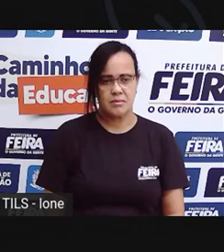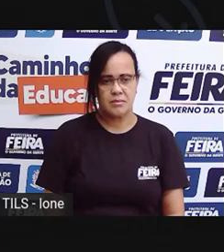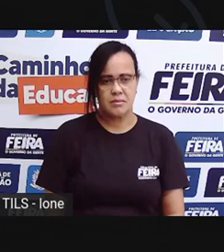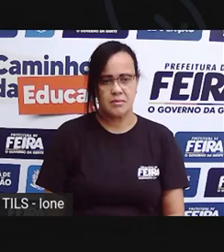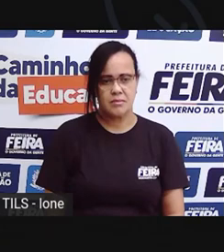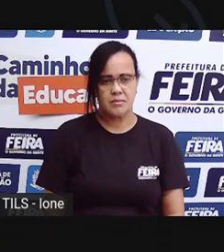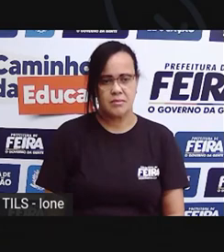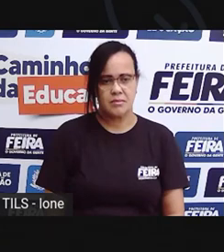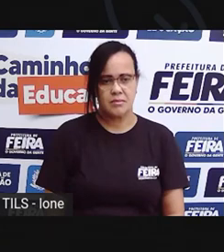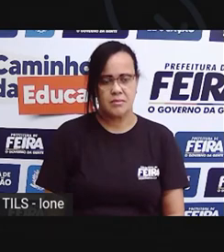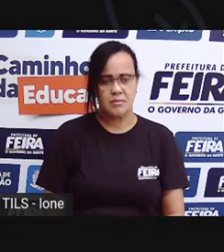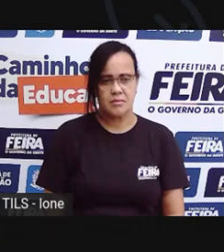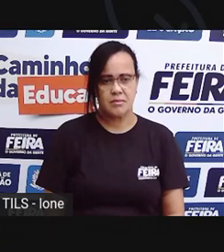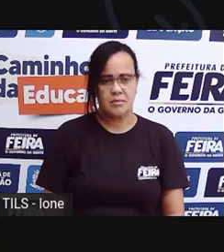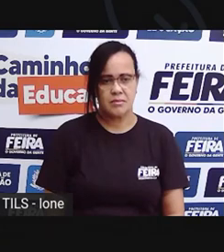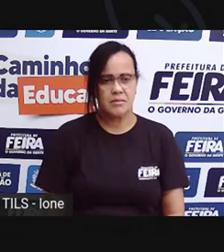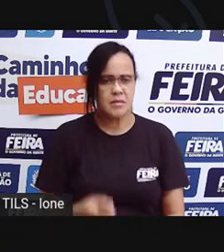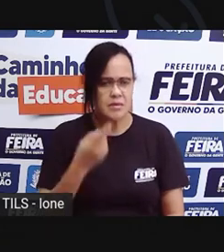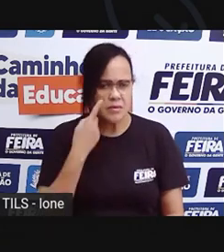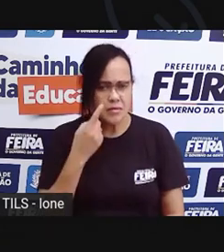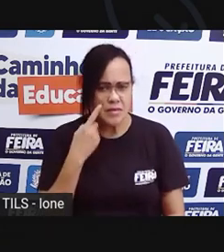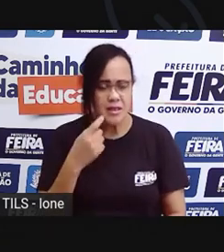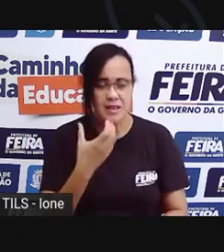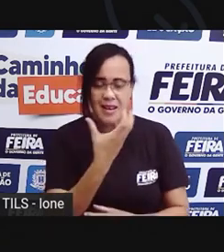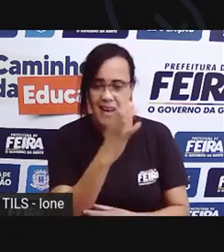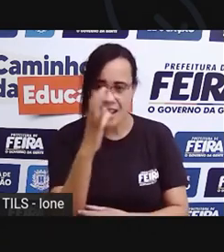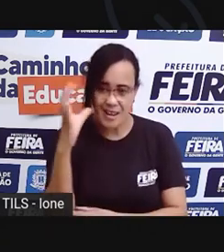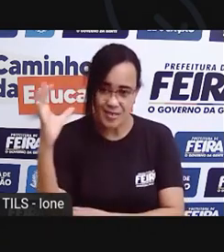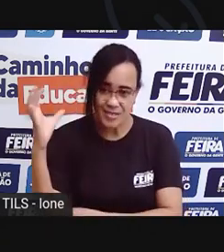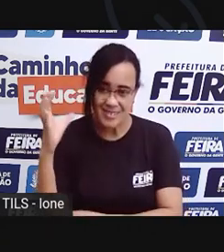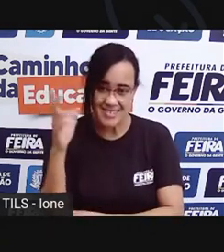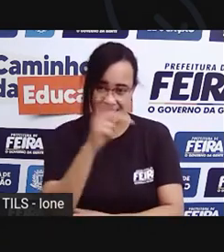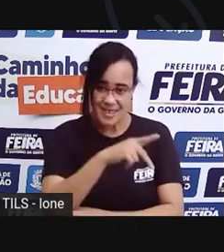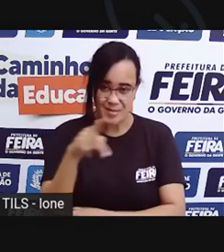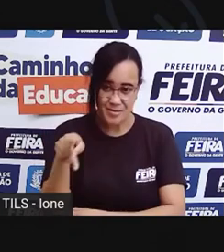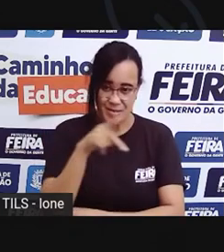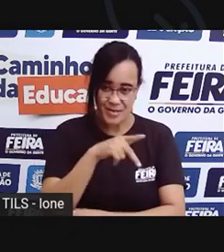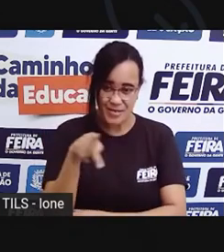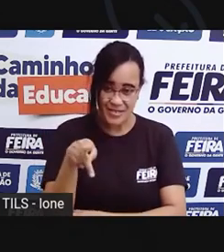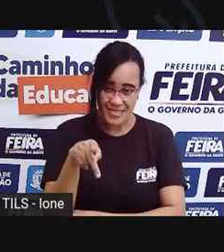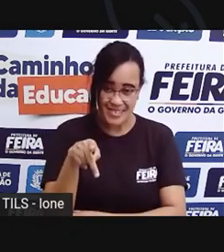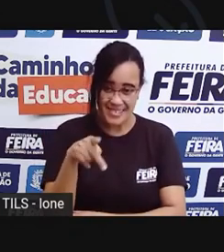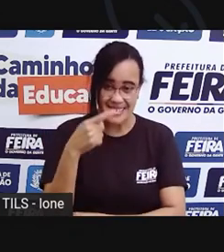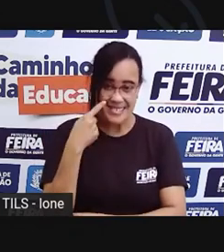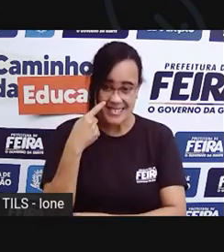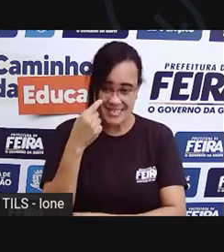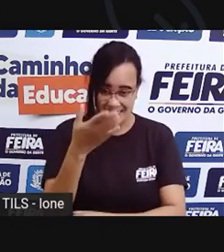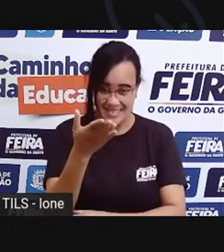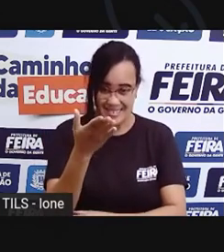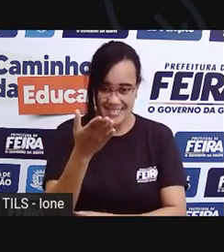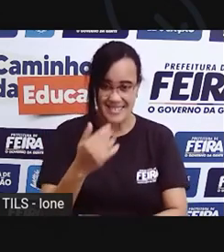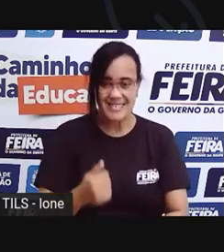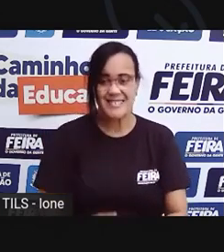Tá dando para ver minha árvore? Ainda não, Praiane. Vai dar nesse instante para vocês verem. Calma aí.